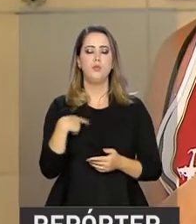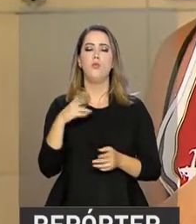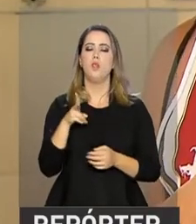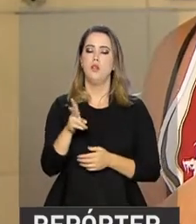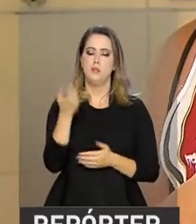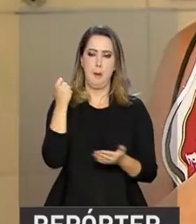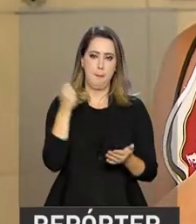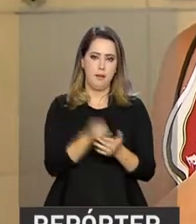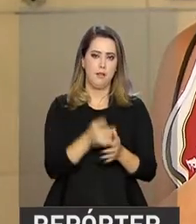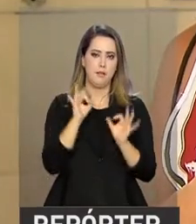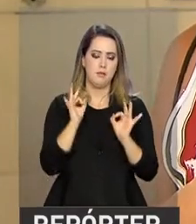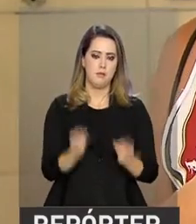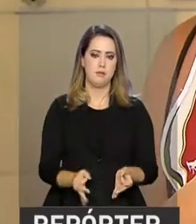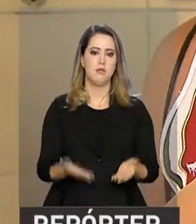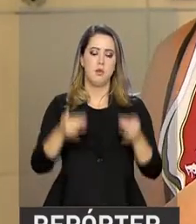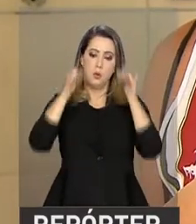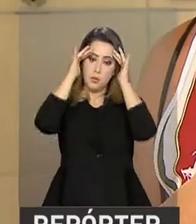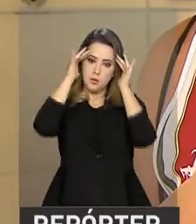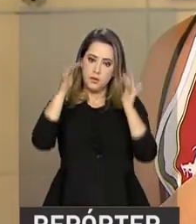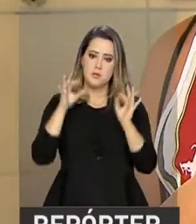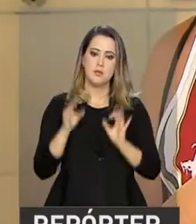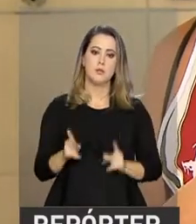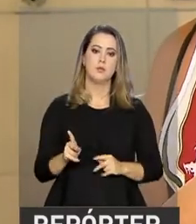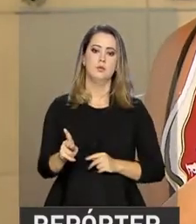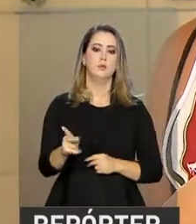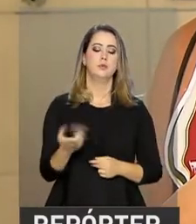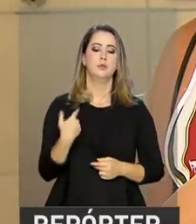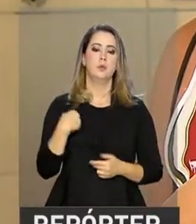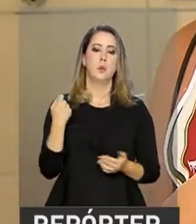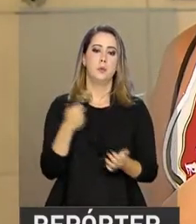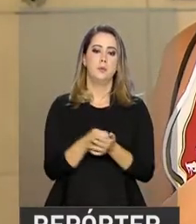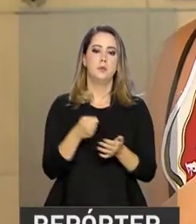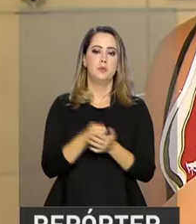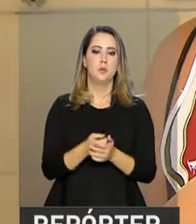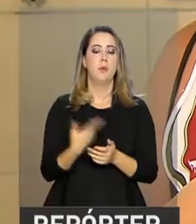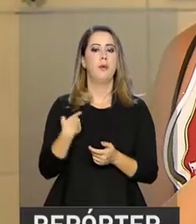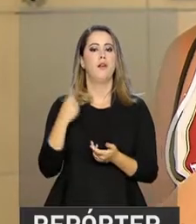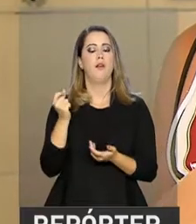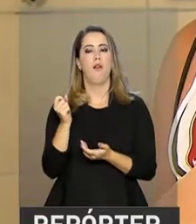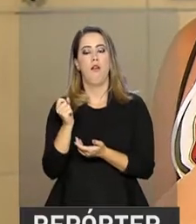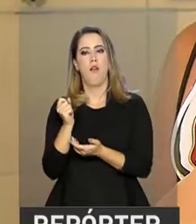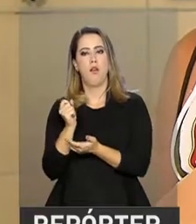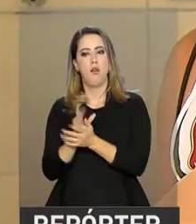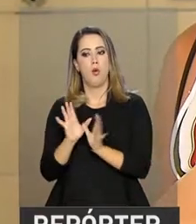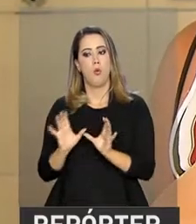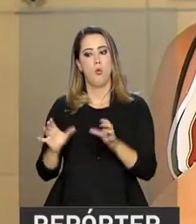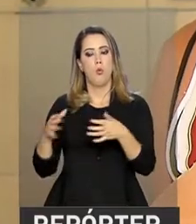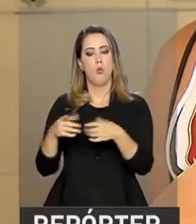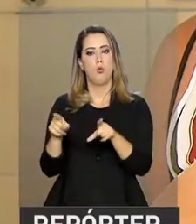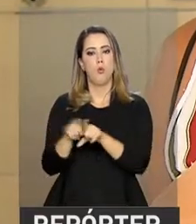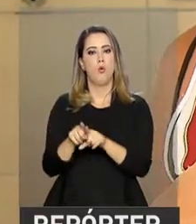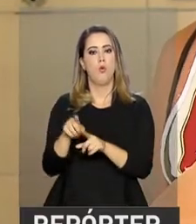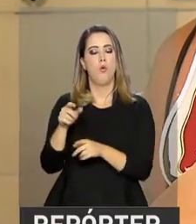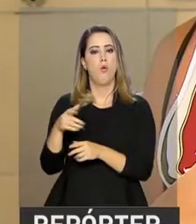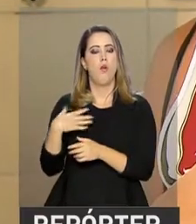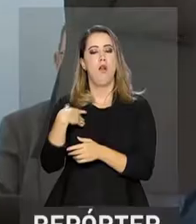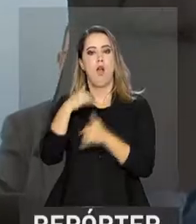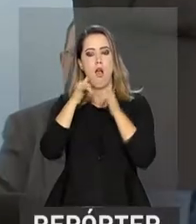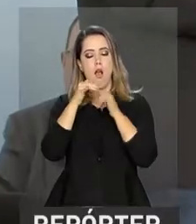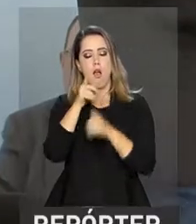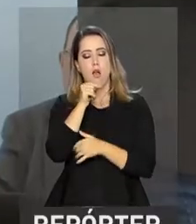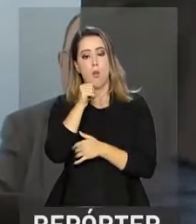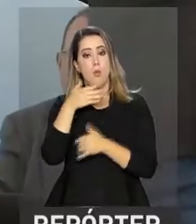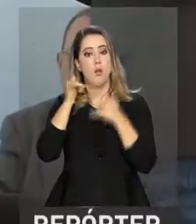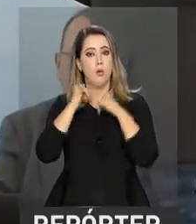no dia certo, cumprindo nossas obrigações, que é pagar o condomínio, pagar a água, a luz, telefone, isso sempre fizemos.